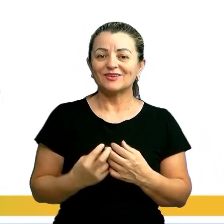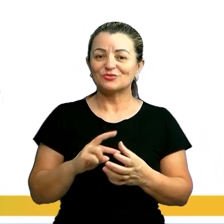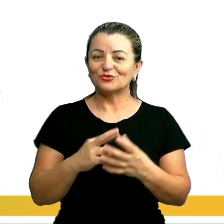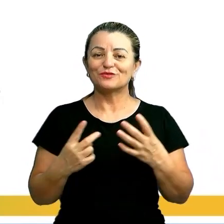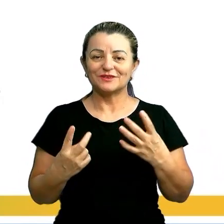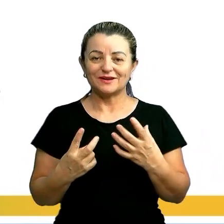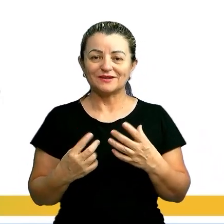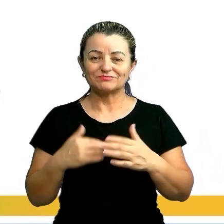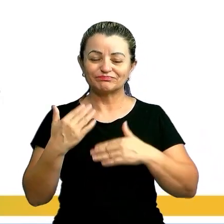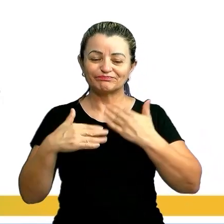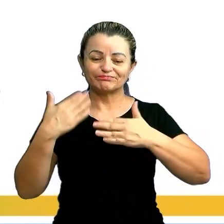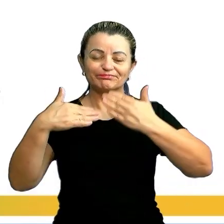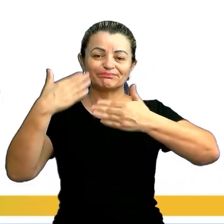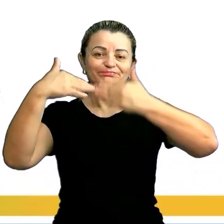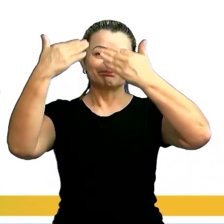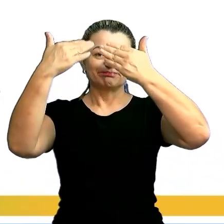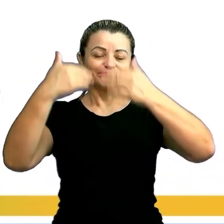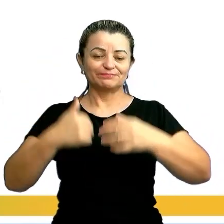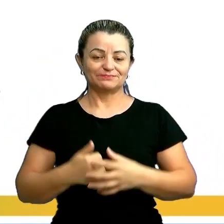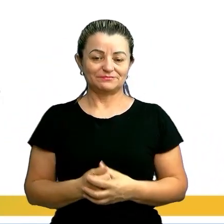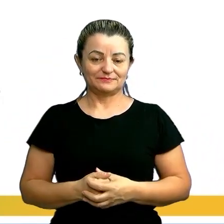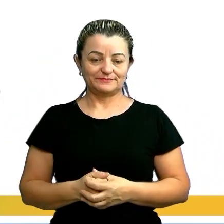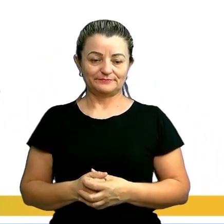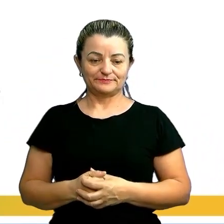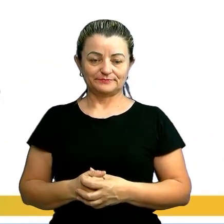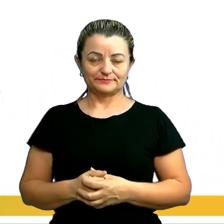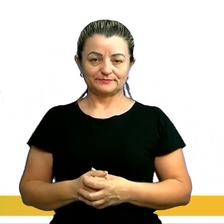Então, a